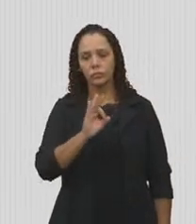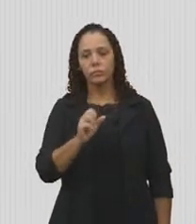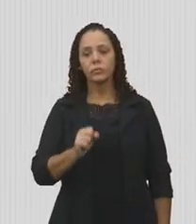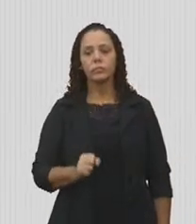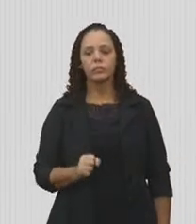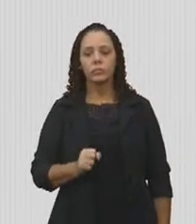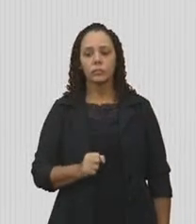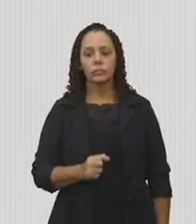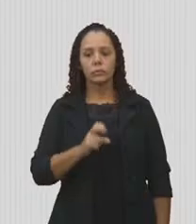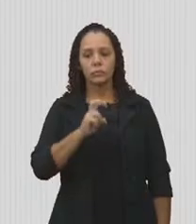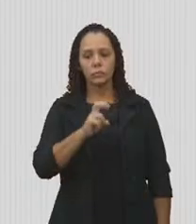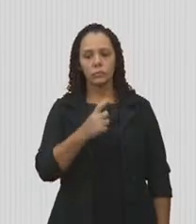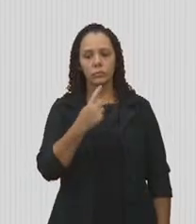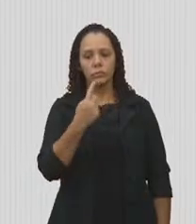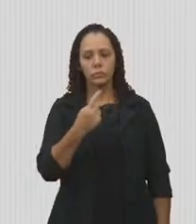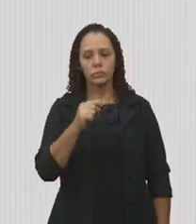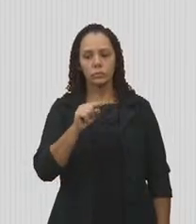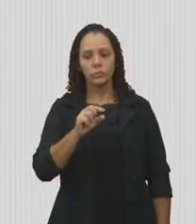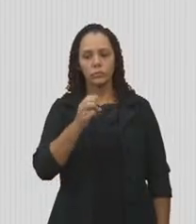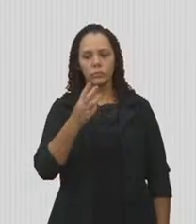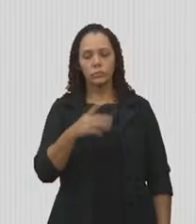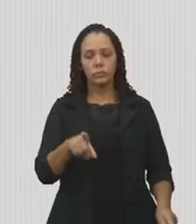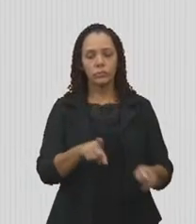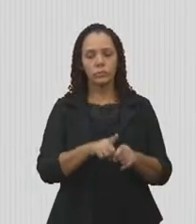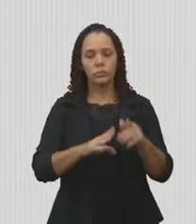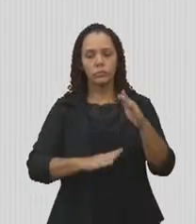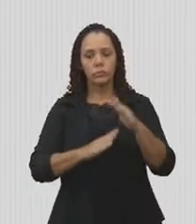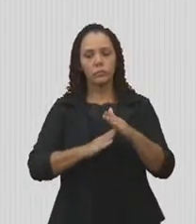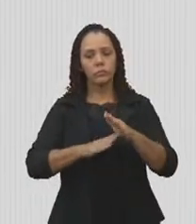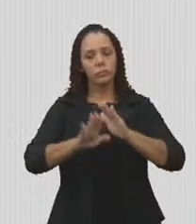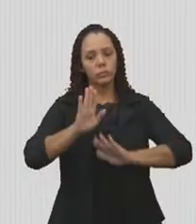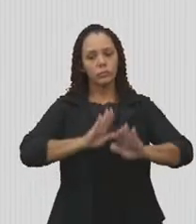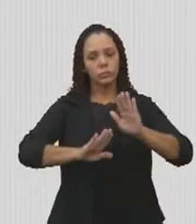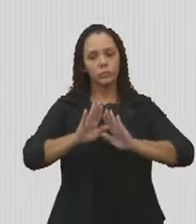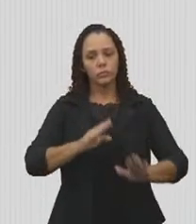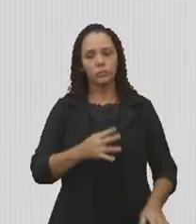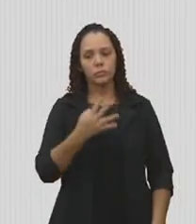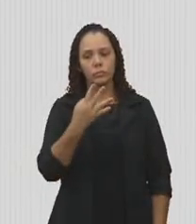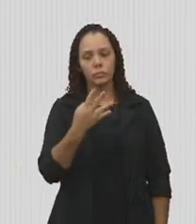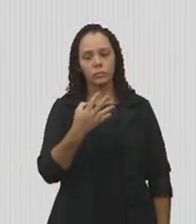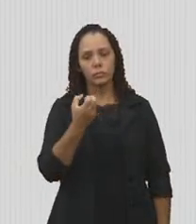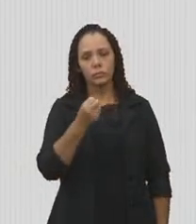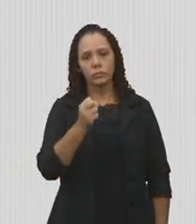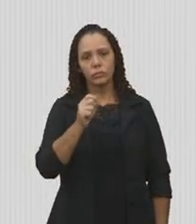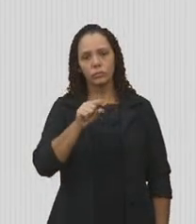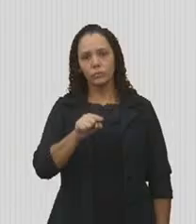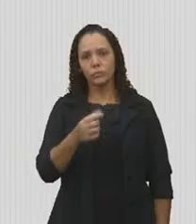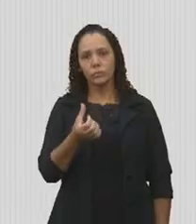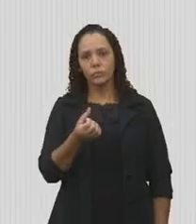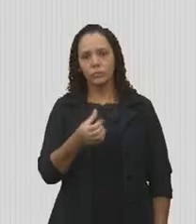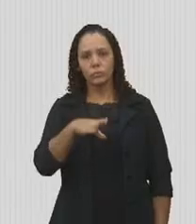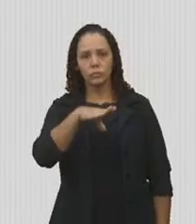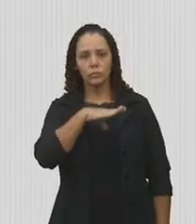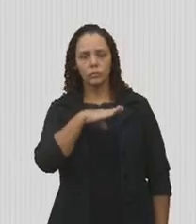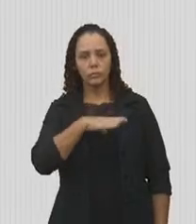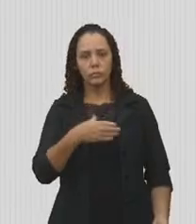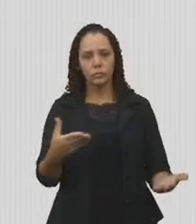de 51,3% e um limite de alerta de 48,6%, e o município hoje encontra com